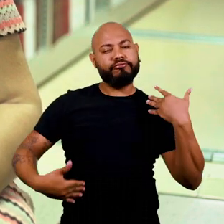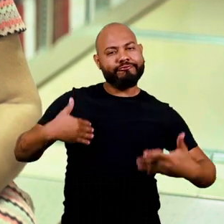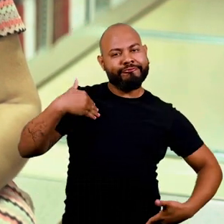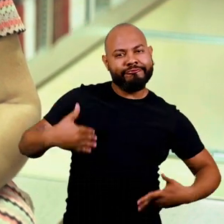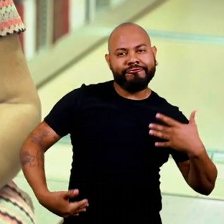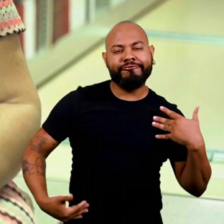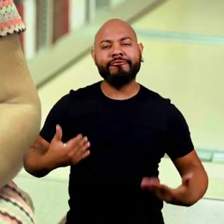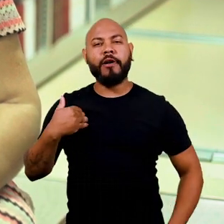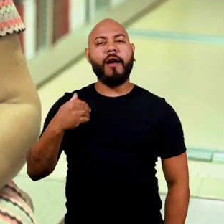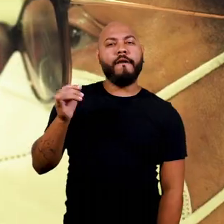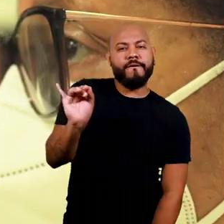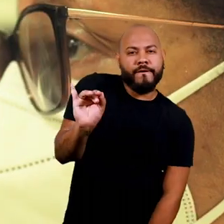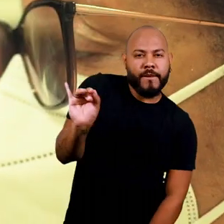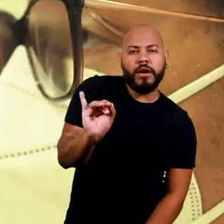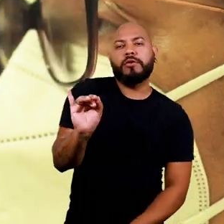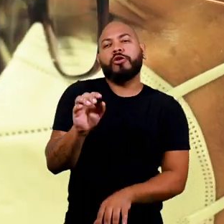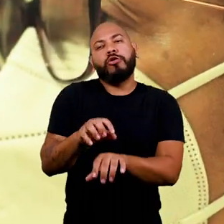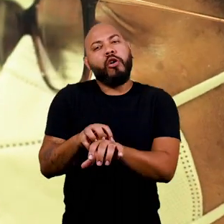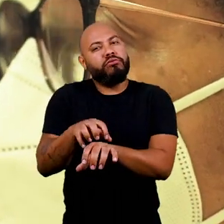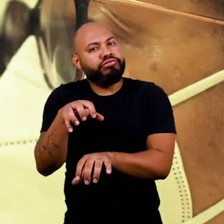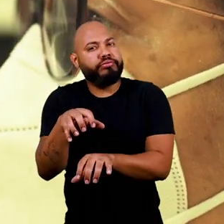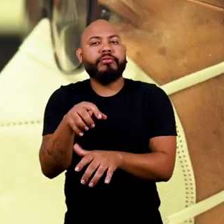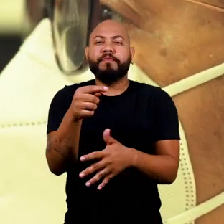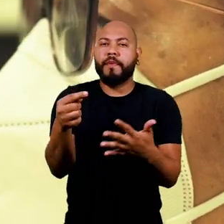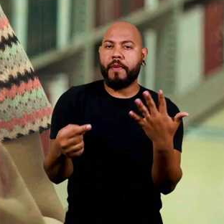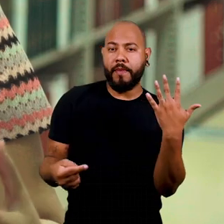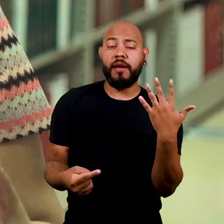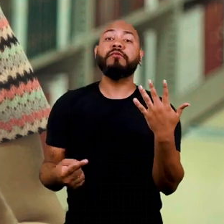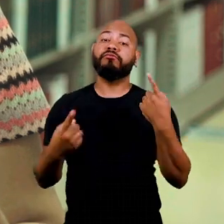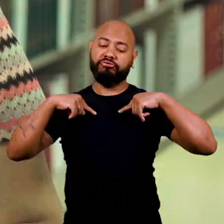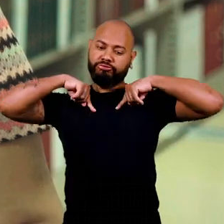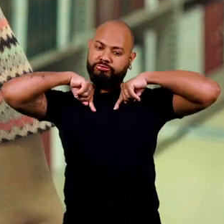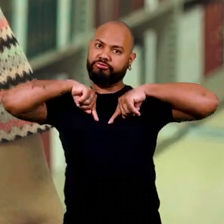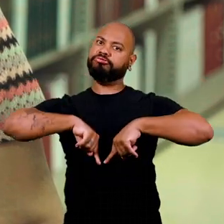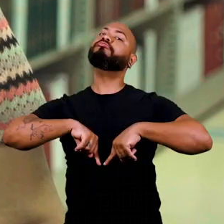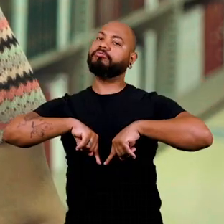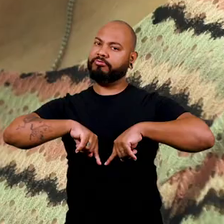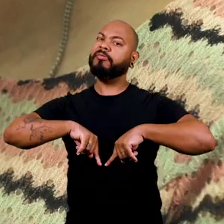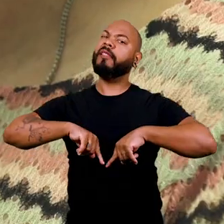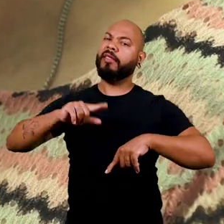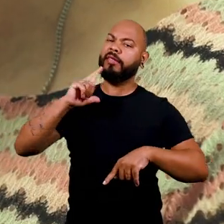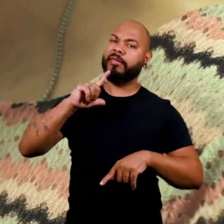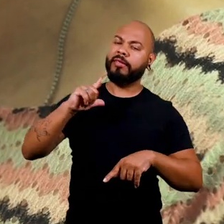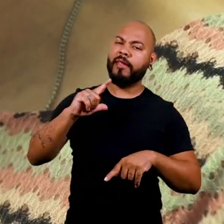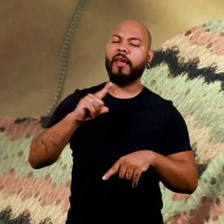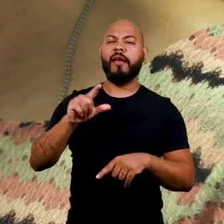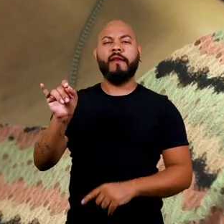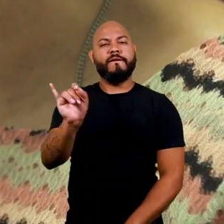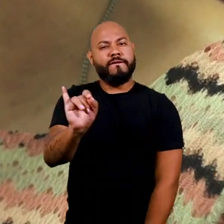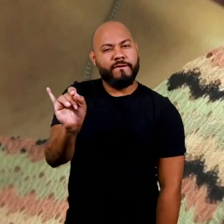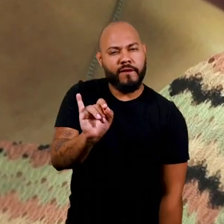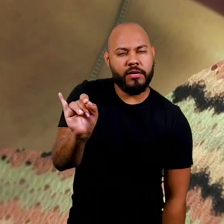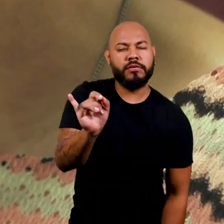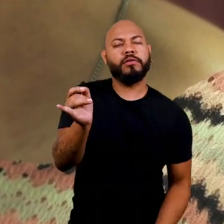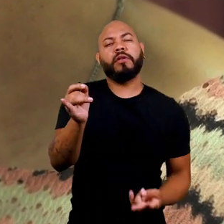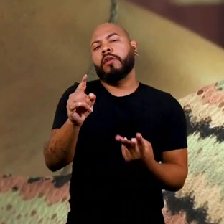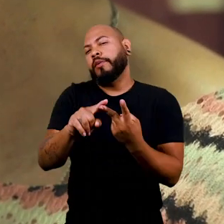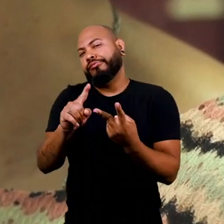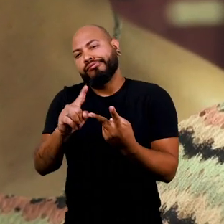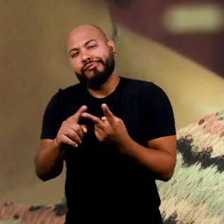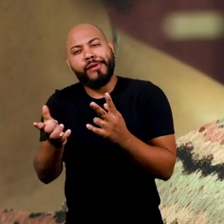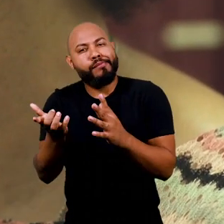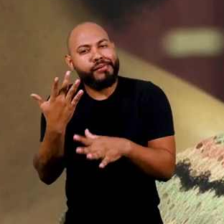hematológicas, inflamatórias e uma repercussão sistêmica. O indivíduo ele tem alterações de infecção, ele tem